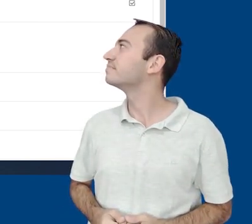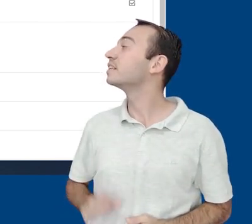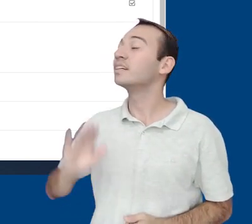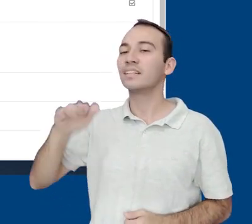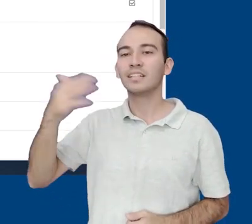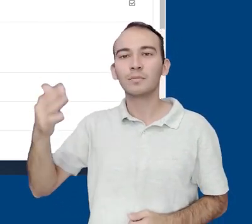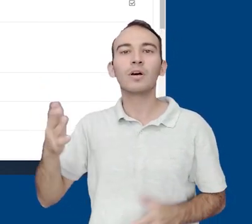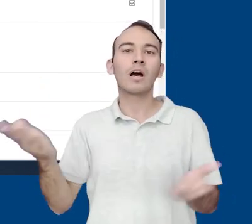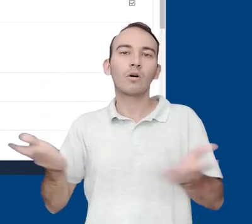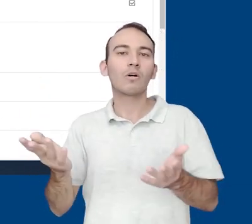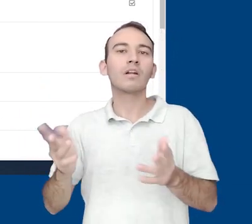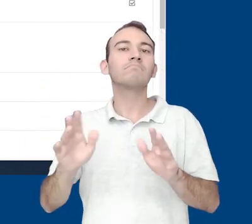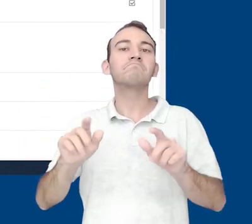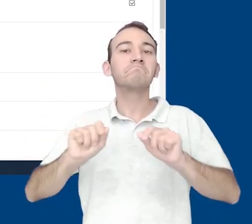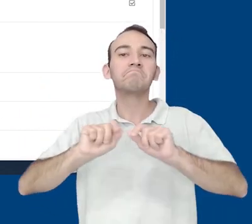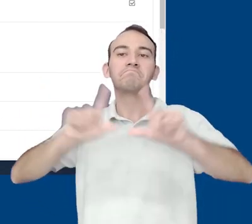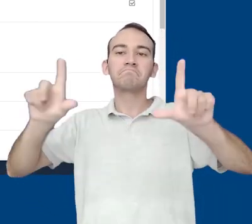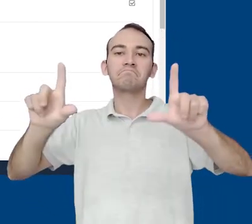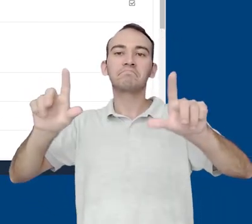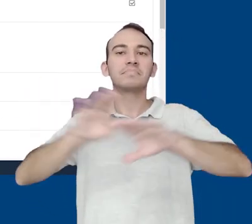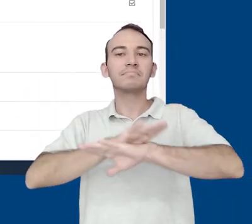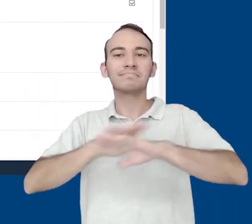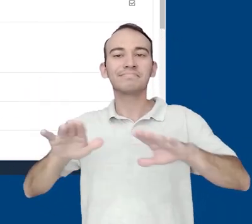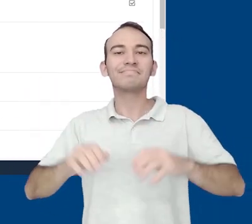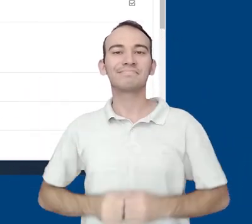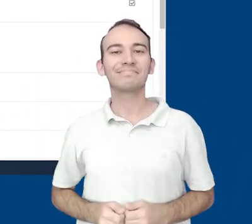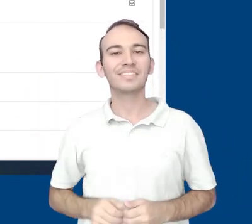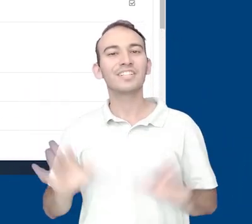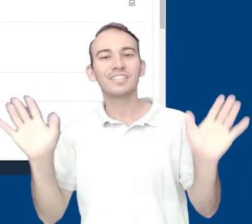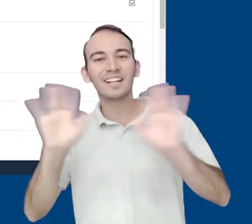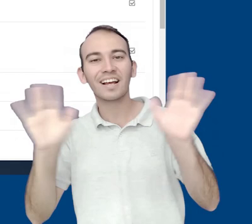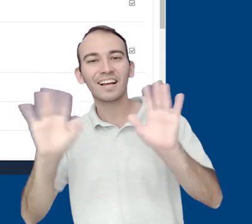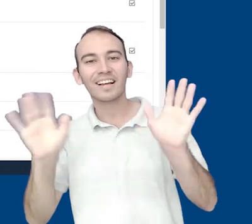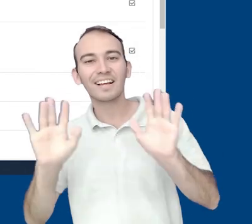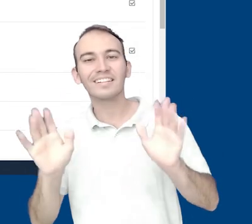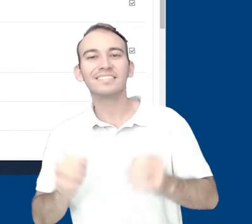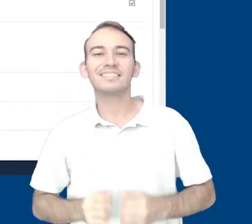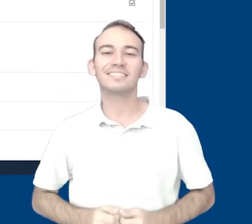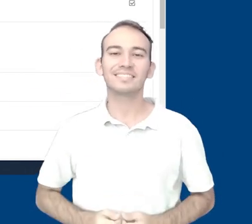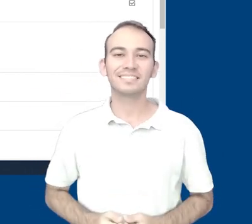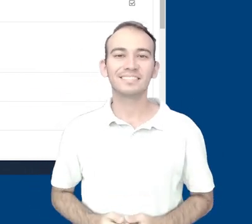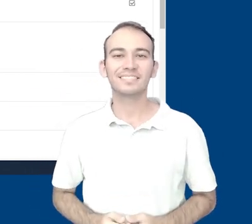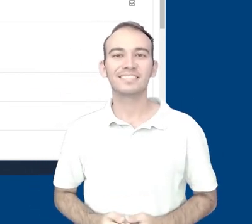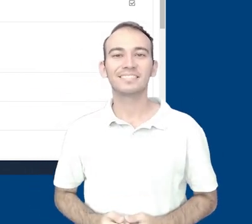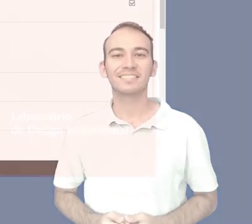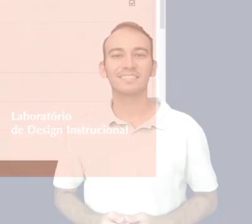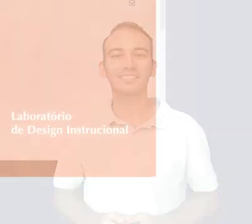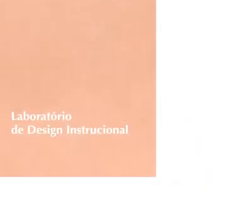que vai exibir a página sem os recursos de edição. Por hoje é só. Até a próxima aula.